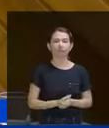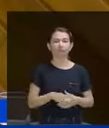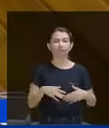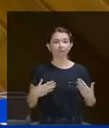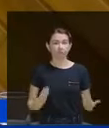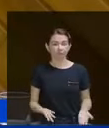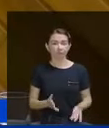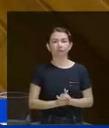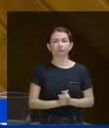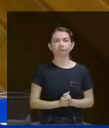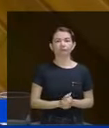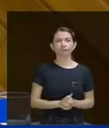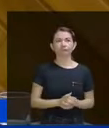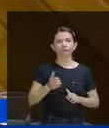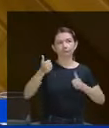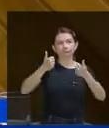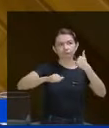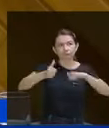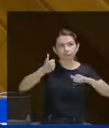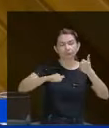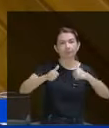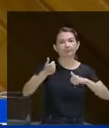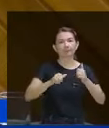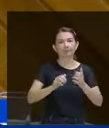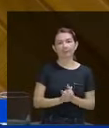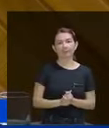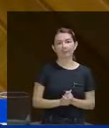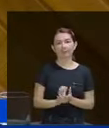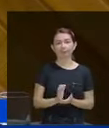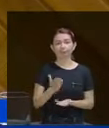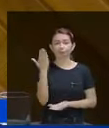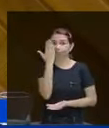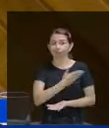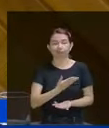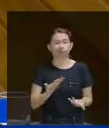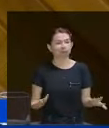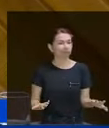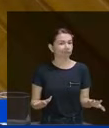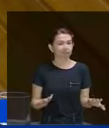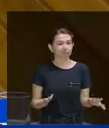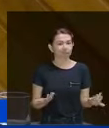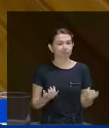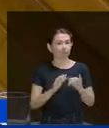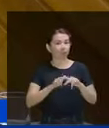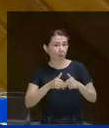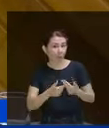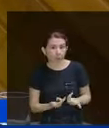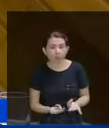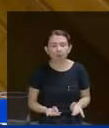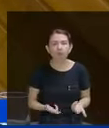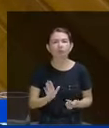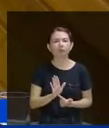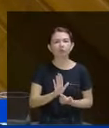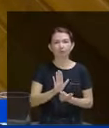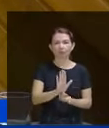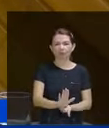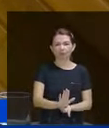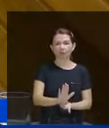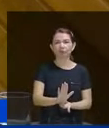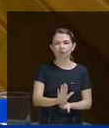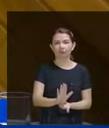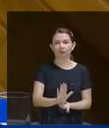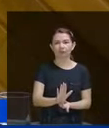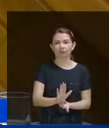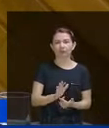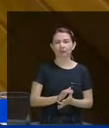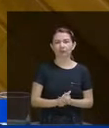Portanto, da detida análise do caderno probatório, não se pode concluir que essas circunstâncias, nos moldes em que foi